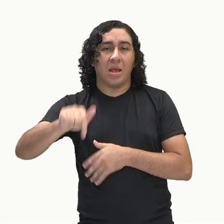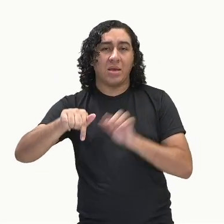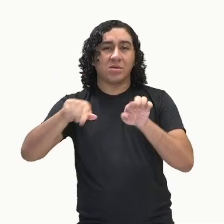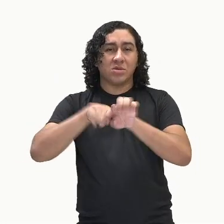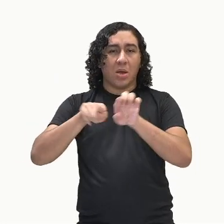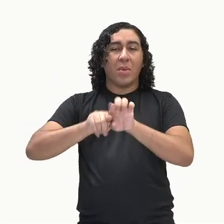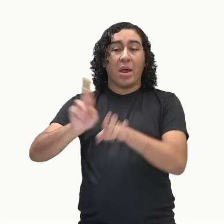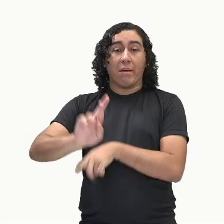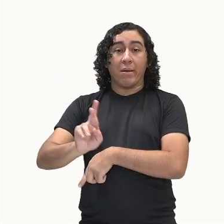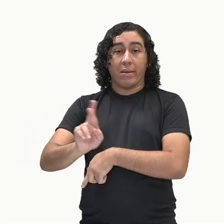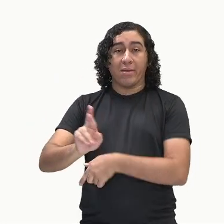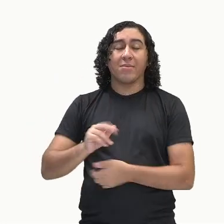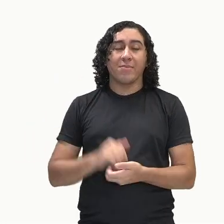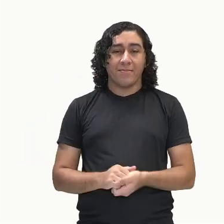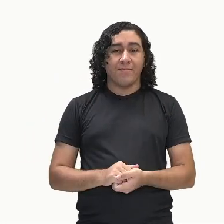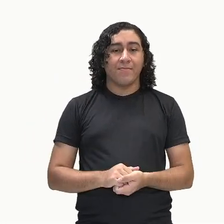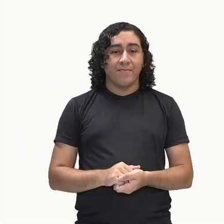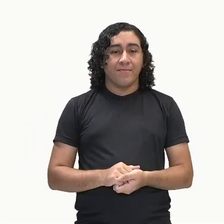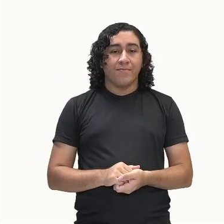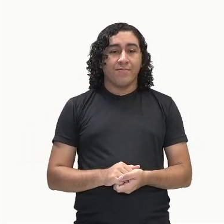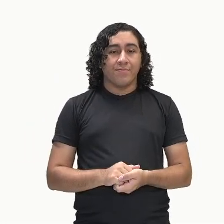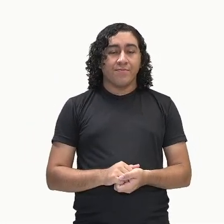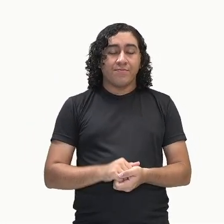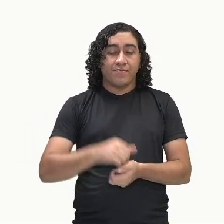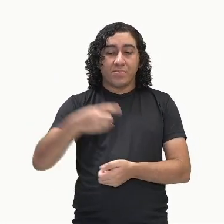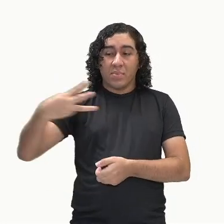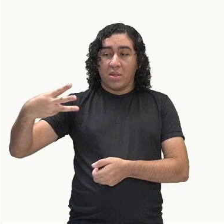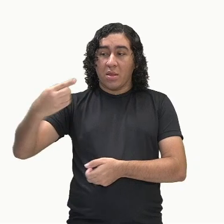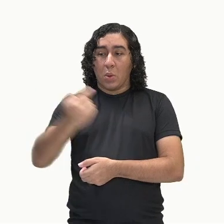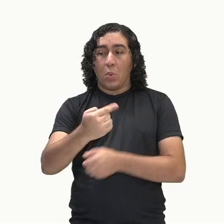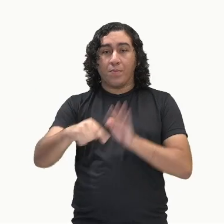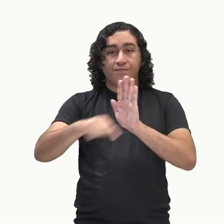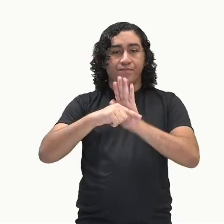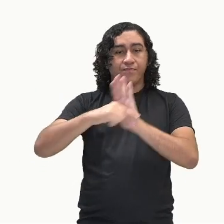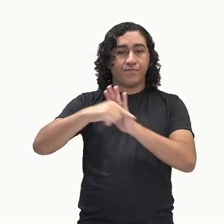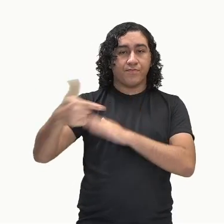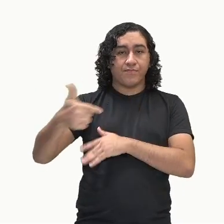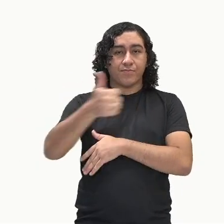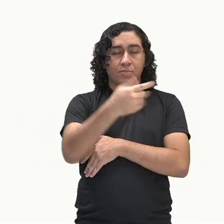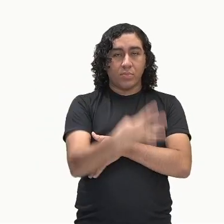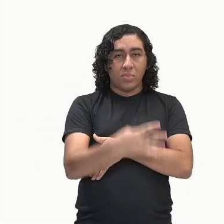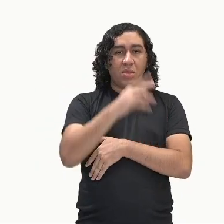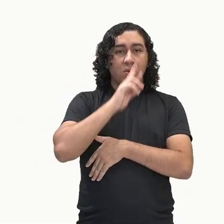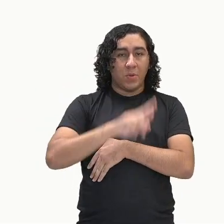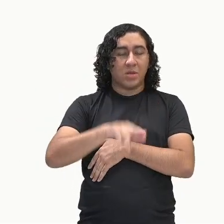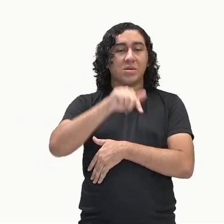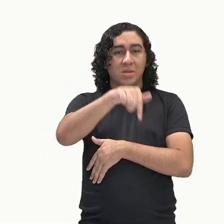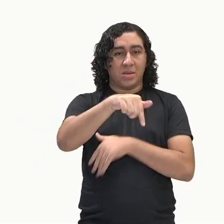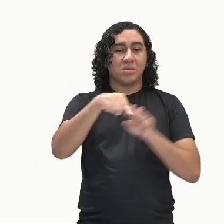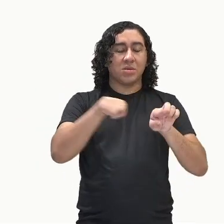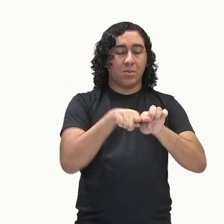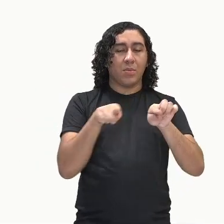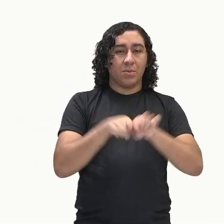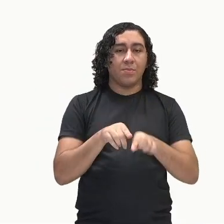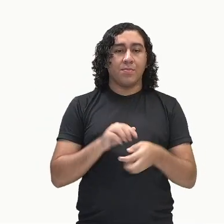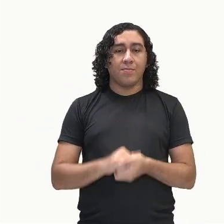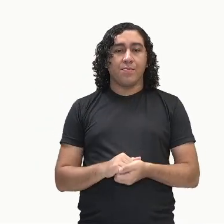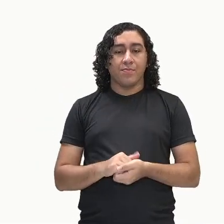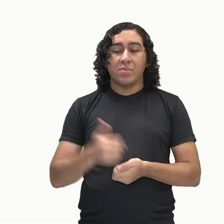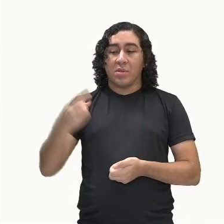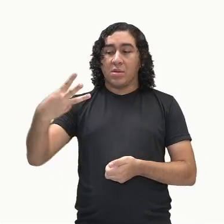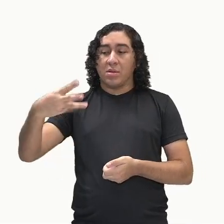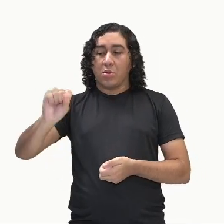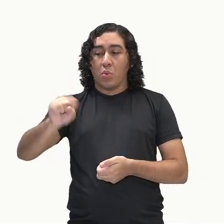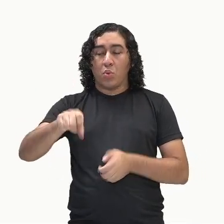tá? 31 menos 24, dá 7 também. 6 mais 1, 7, né? 38